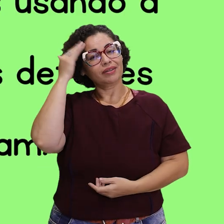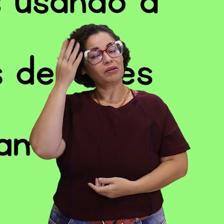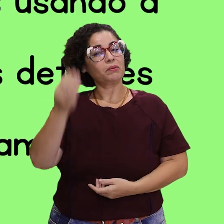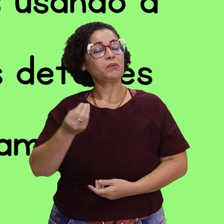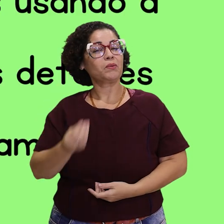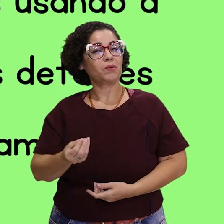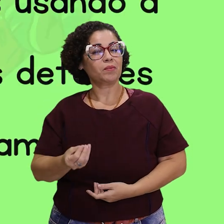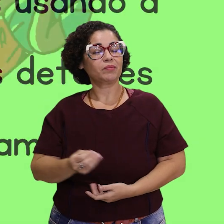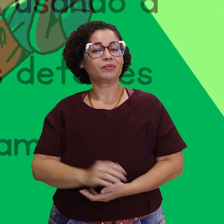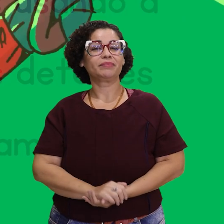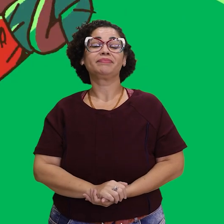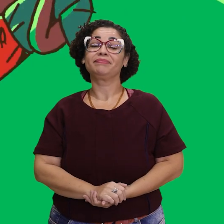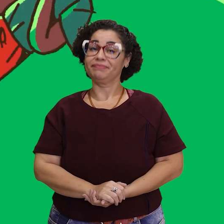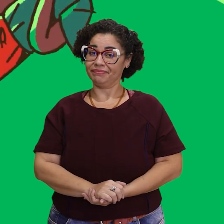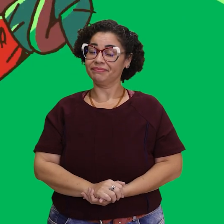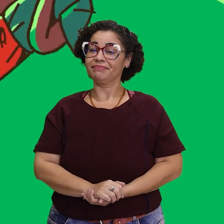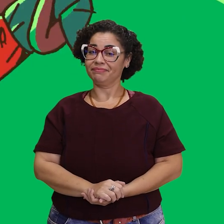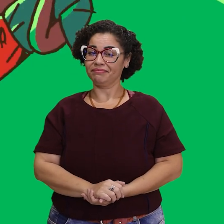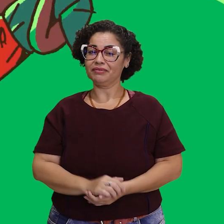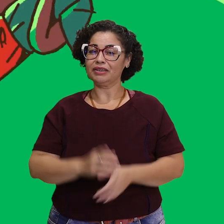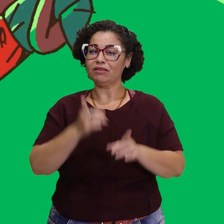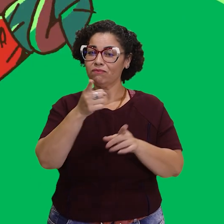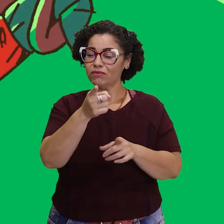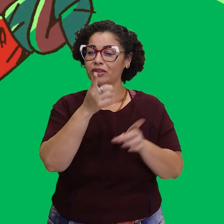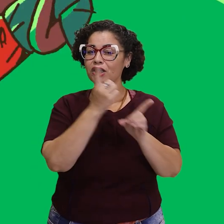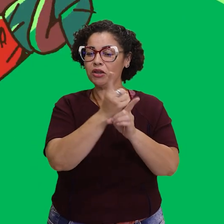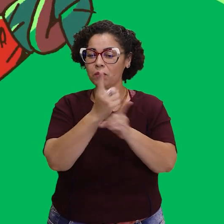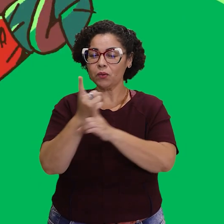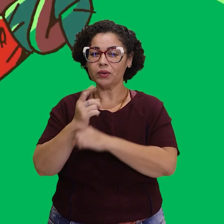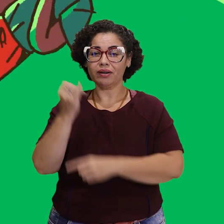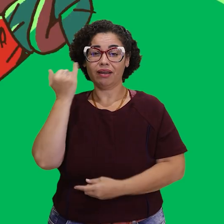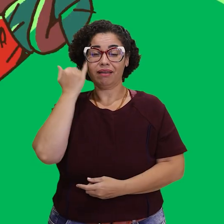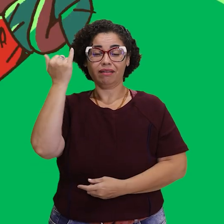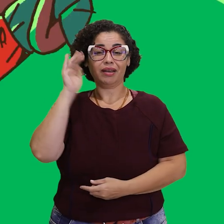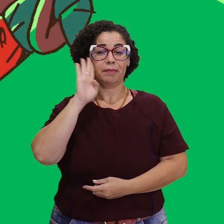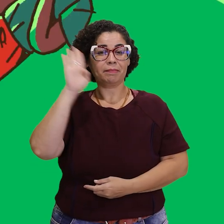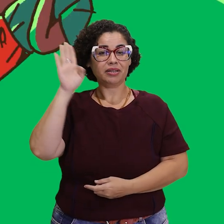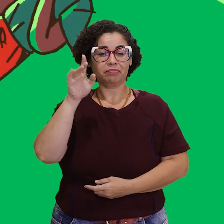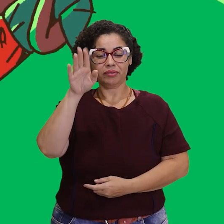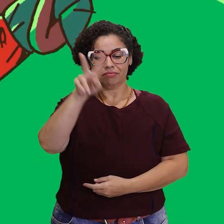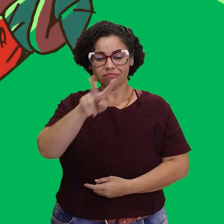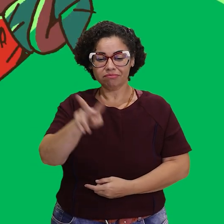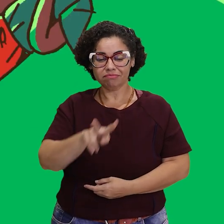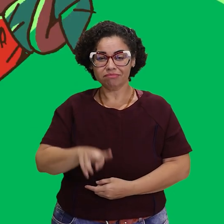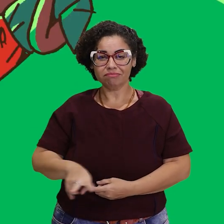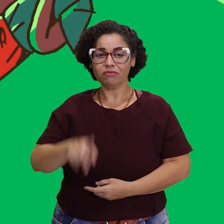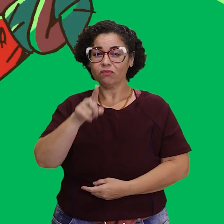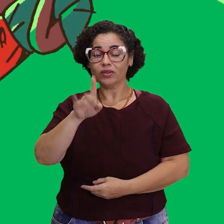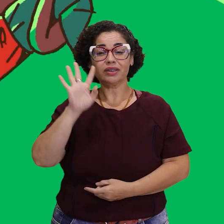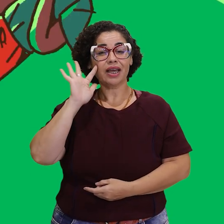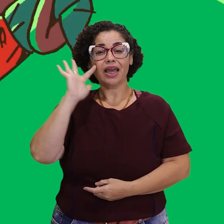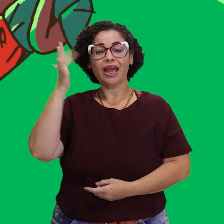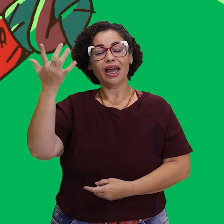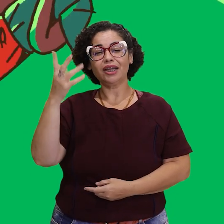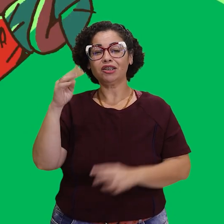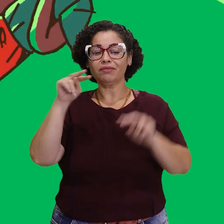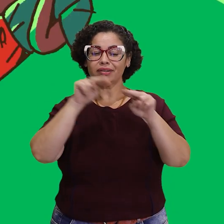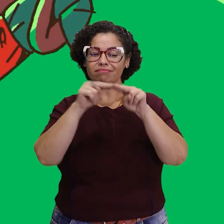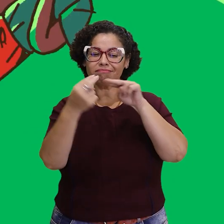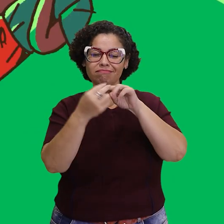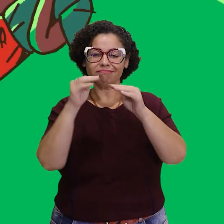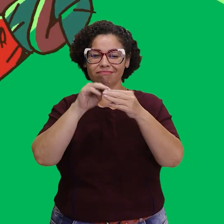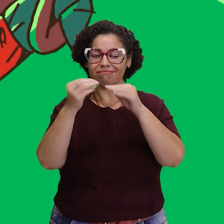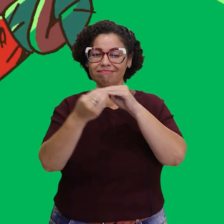apoiam. Então, pessoal, encontrar a ideia principal é como resolver